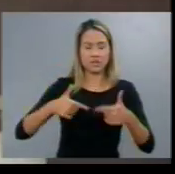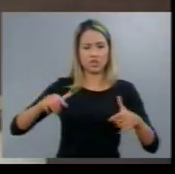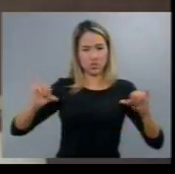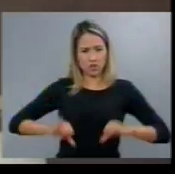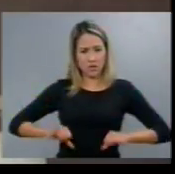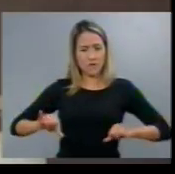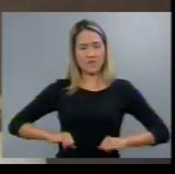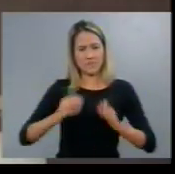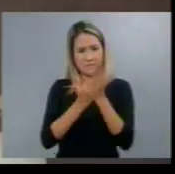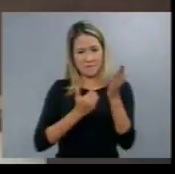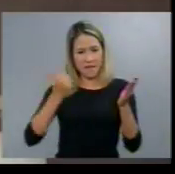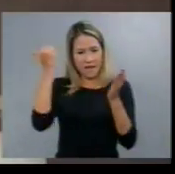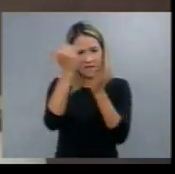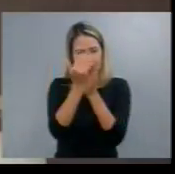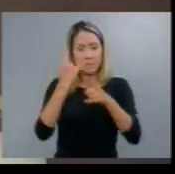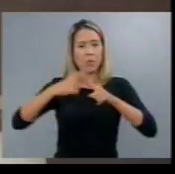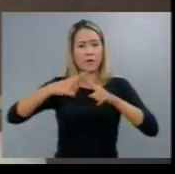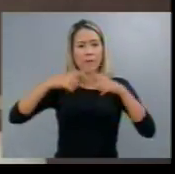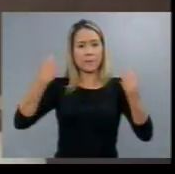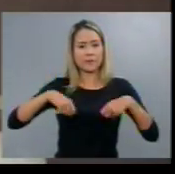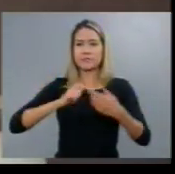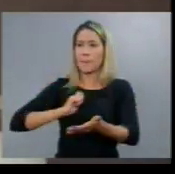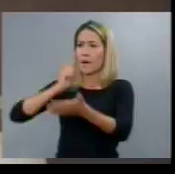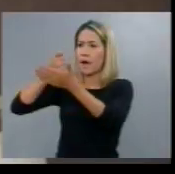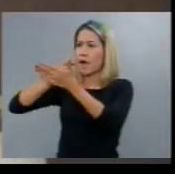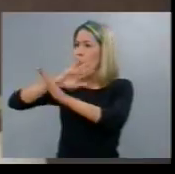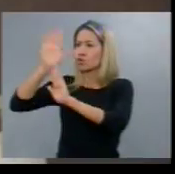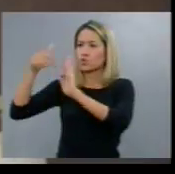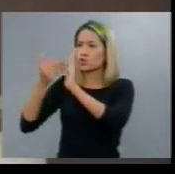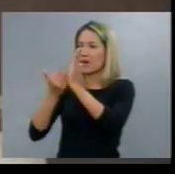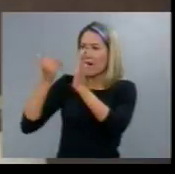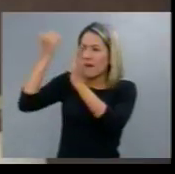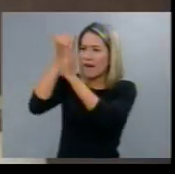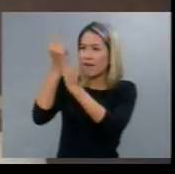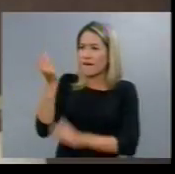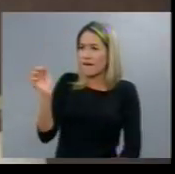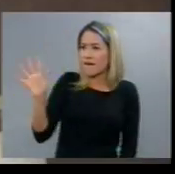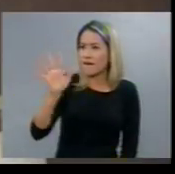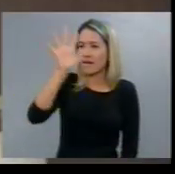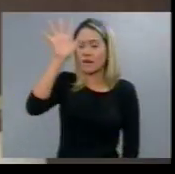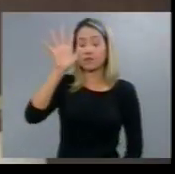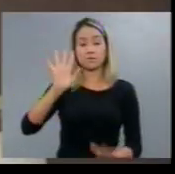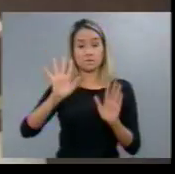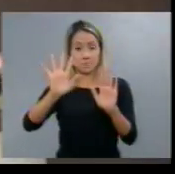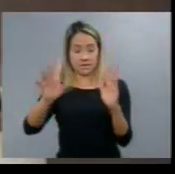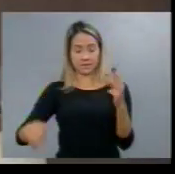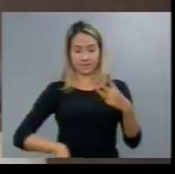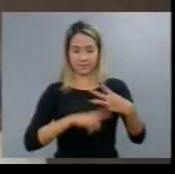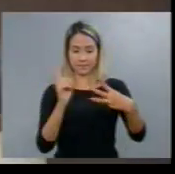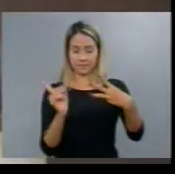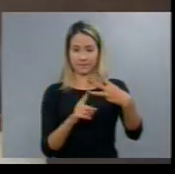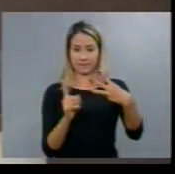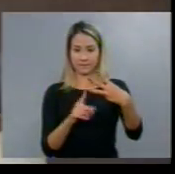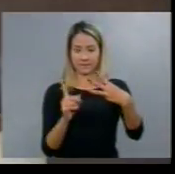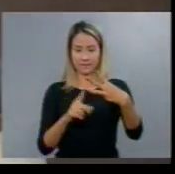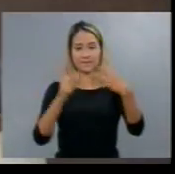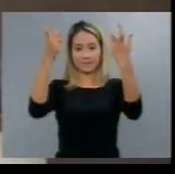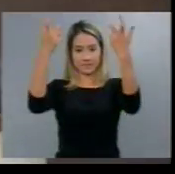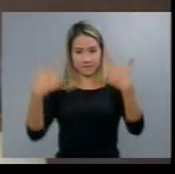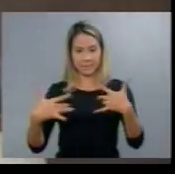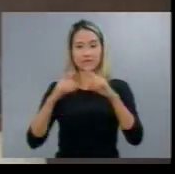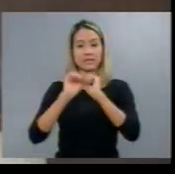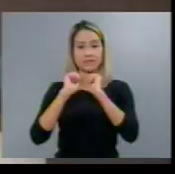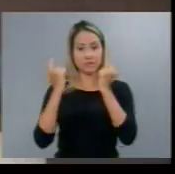trabalhadoras. Agora, tem um terceiro elemento que eu queria trazer à Assembleia do